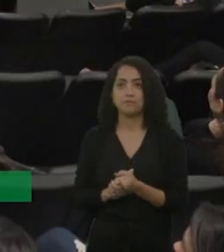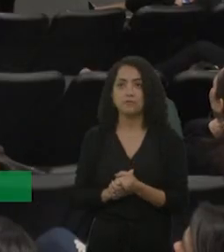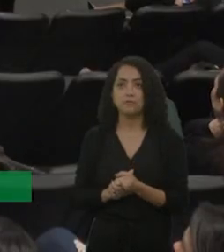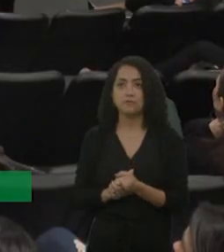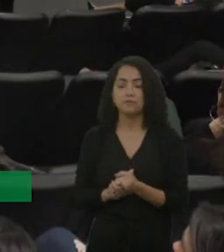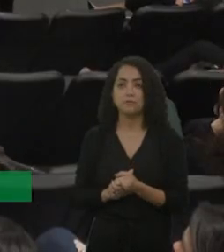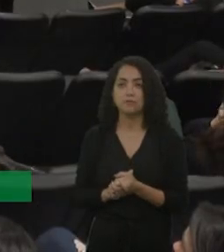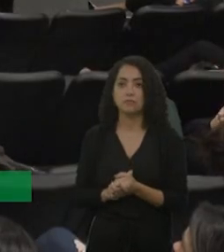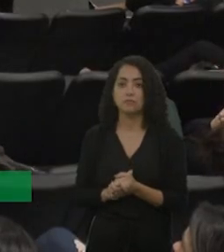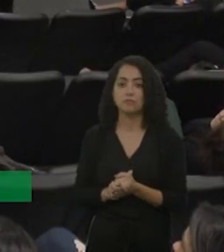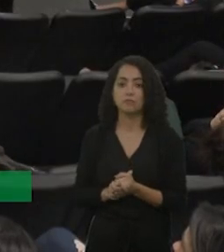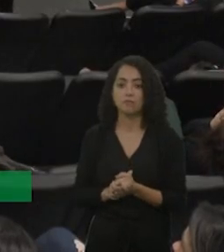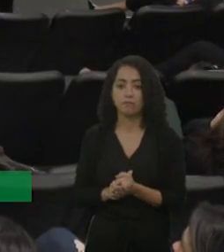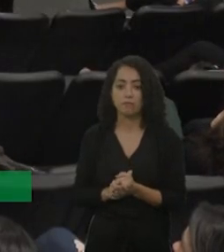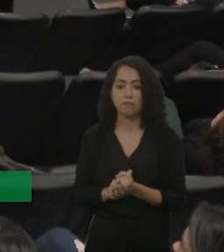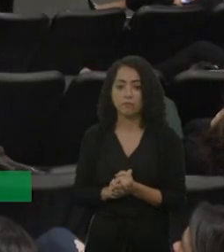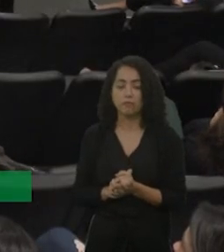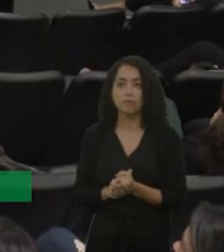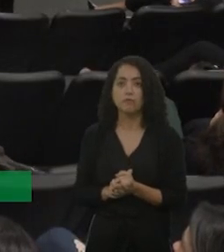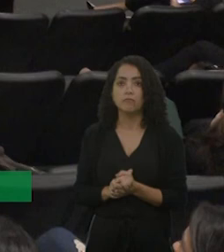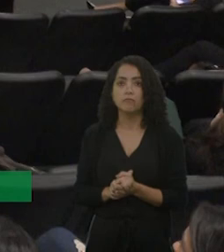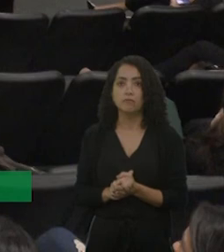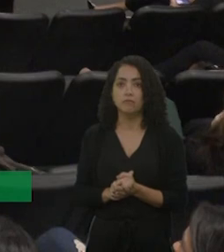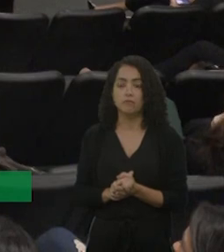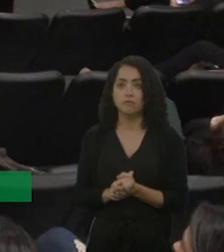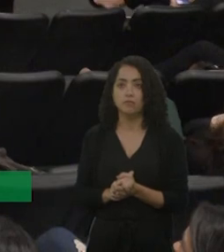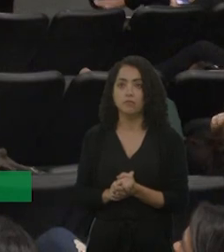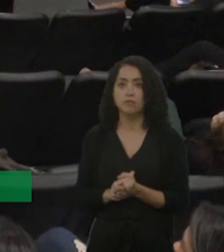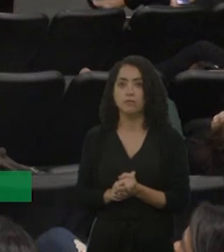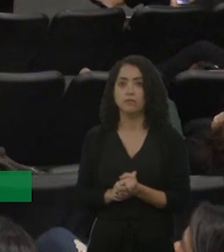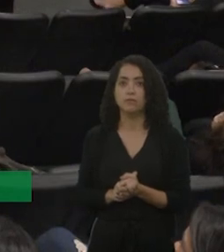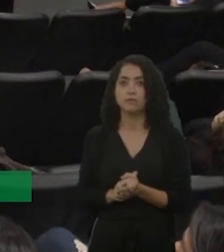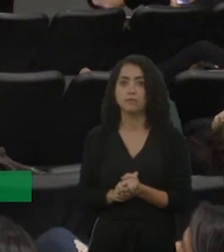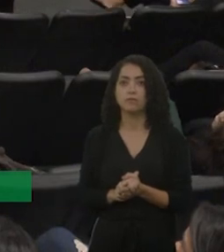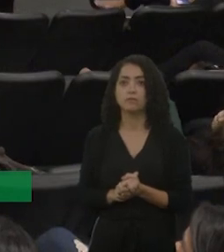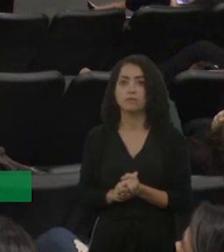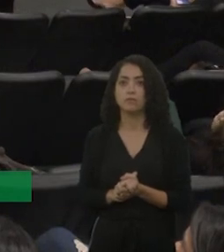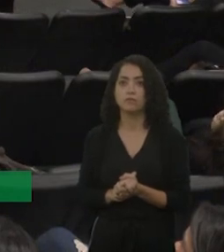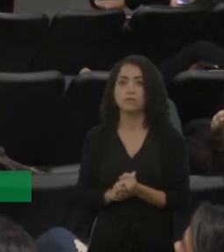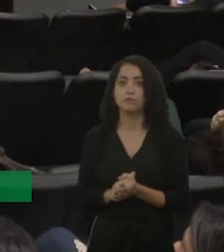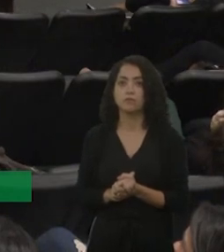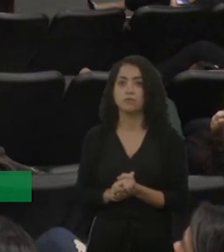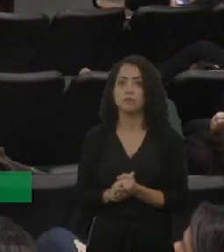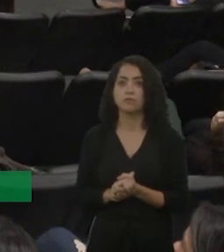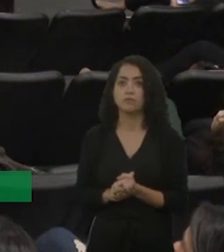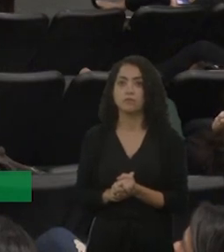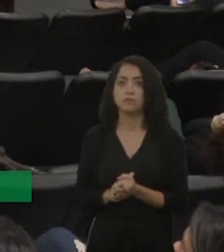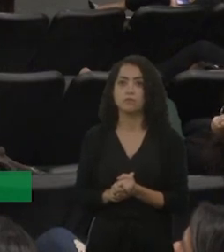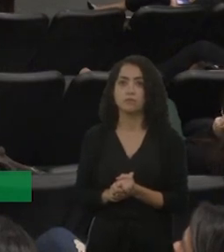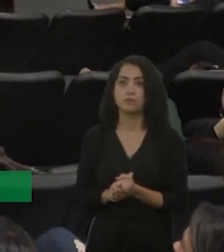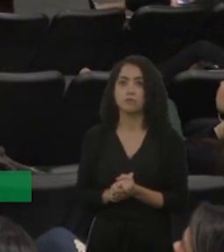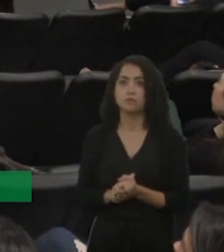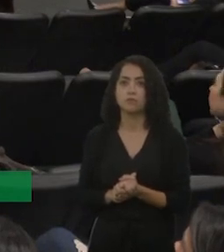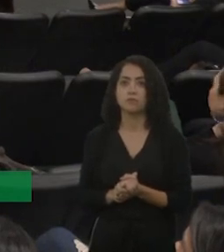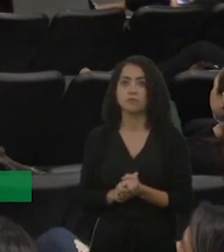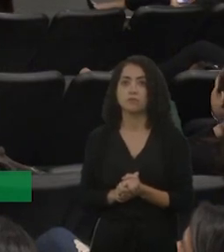Qual que é aqui? Aqui para frente, né? Para frente, aqui para trás. Tá bom. pointer.